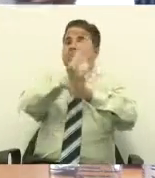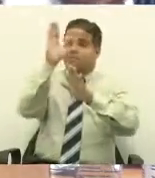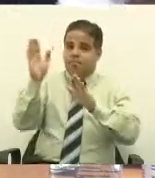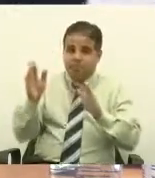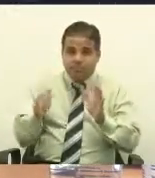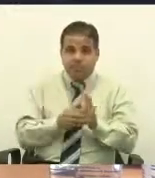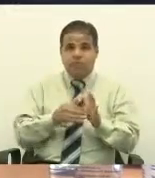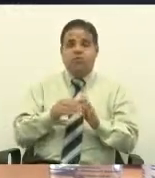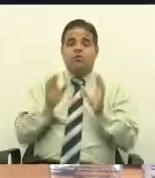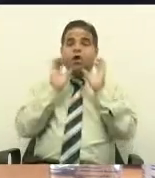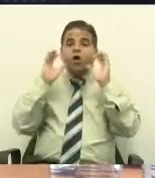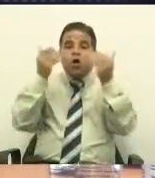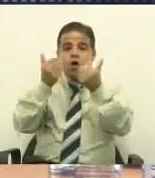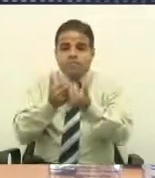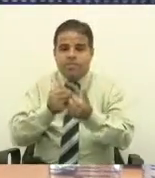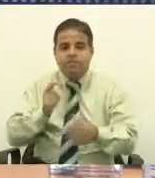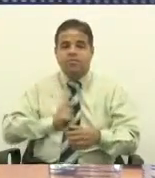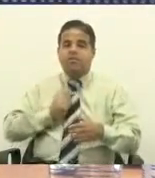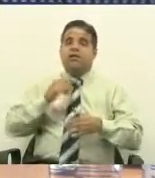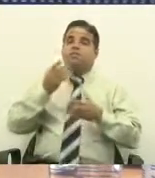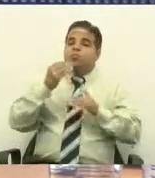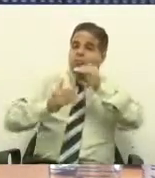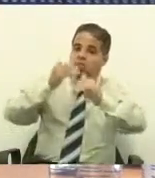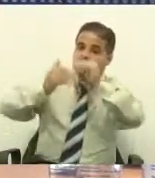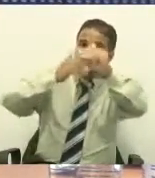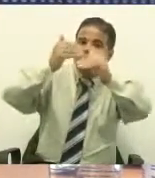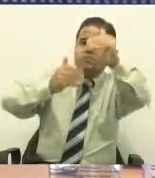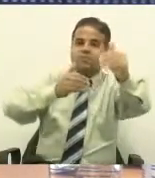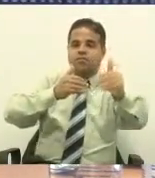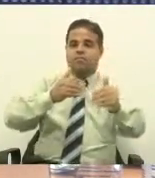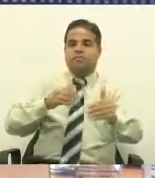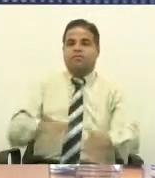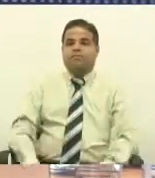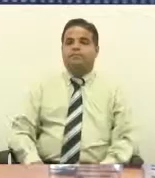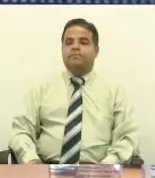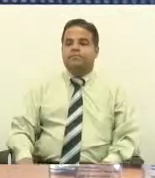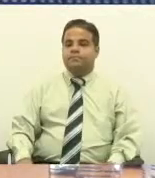para a própria comissão, que tem muito o que desenvolver.